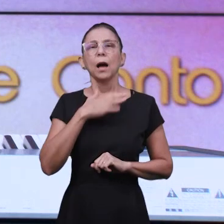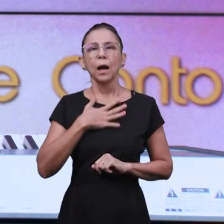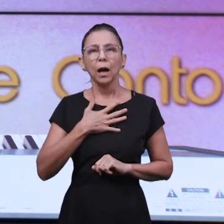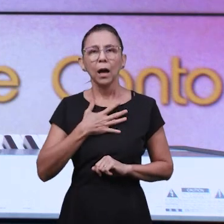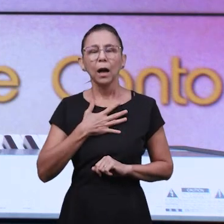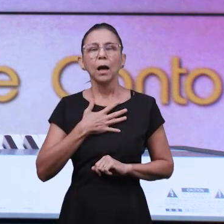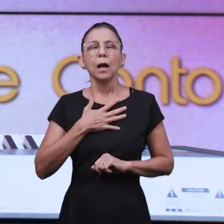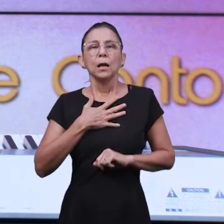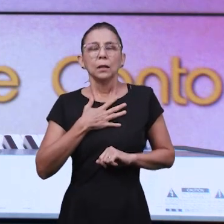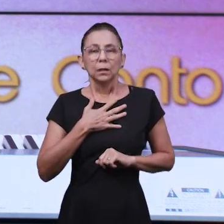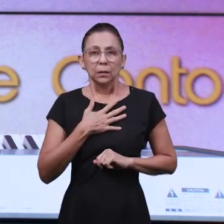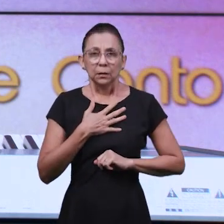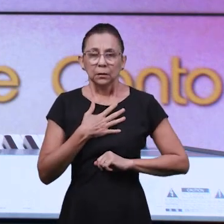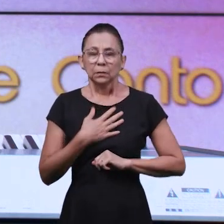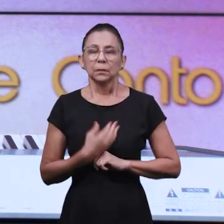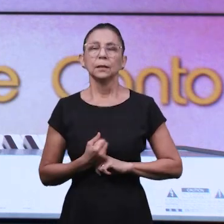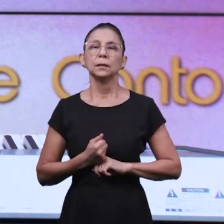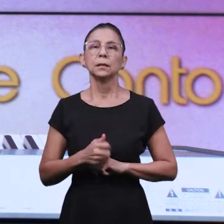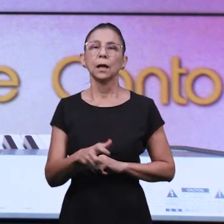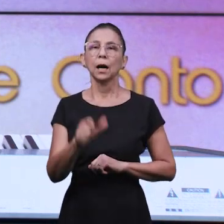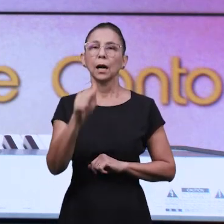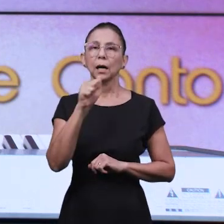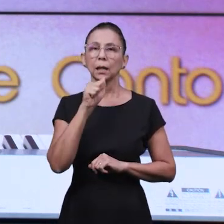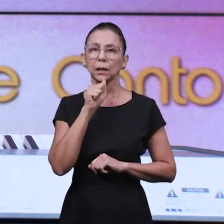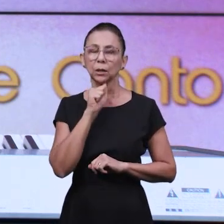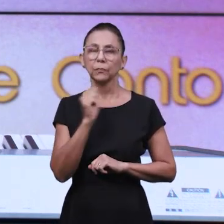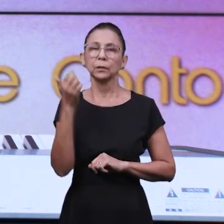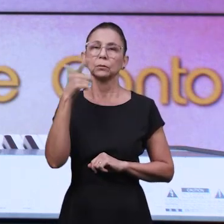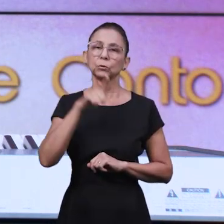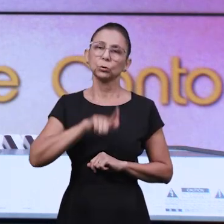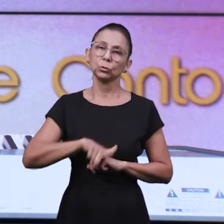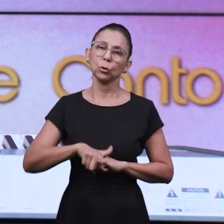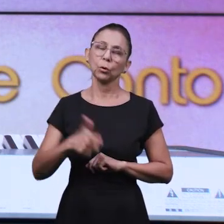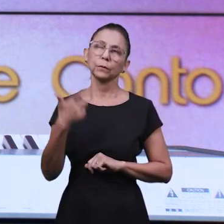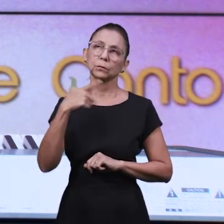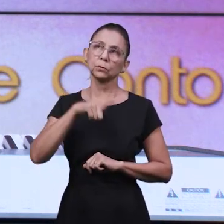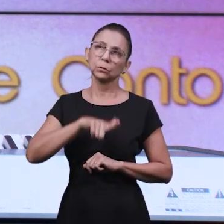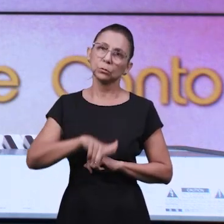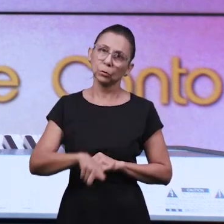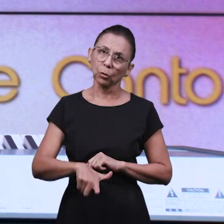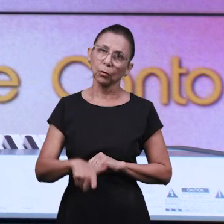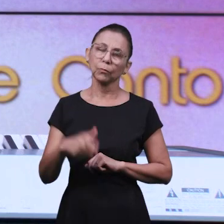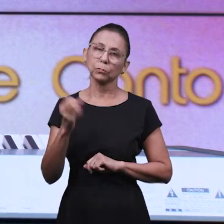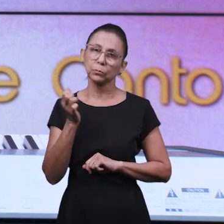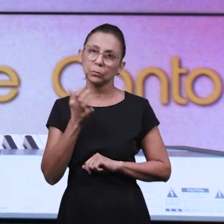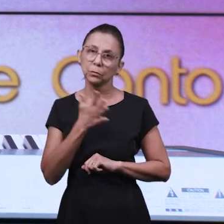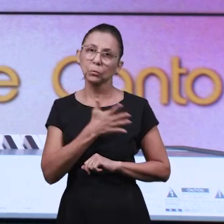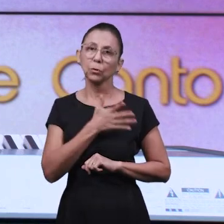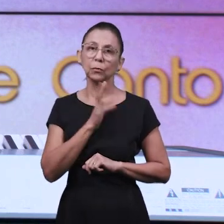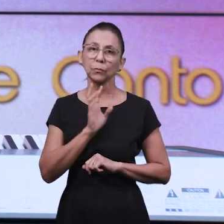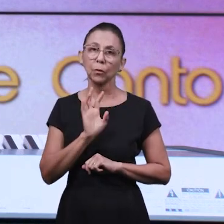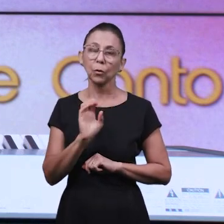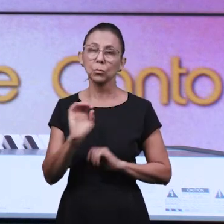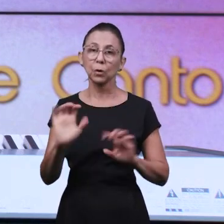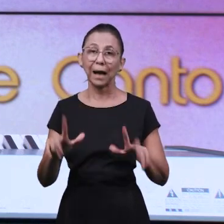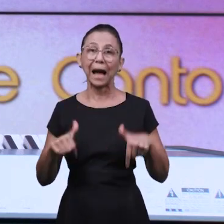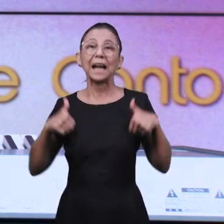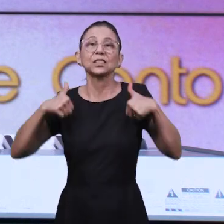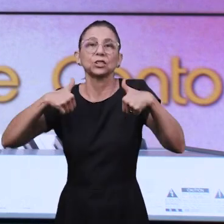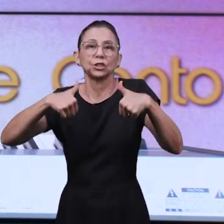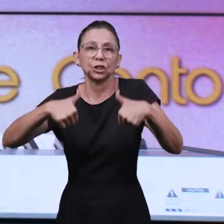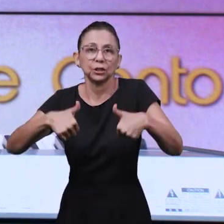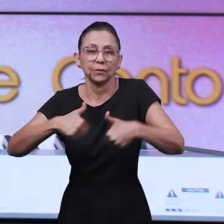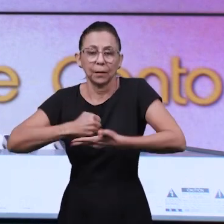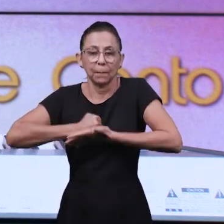aquela respiração que renova todo o seu suporte respiratório ou aquela que só reativa